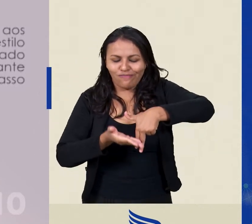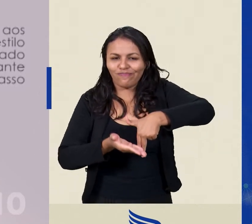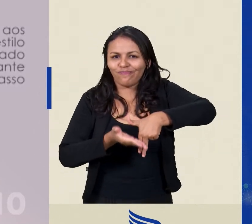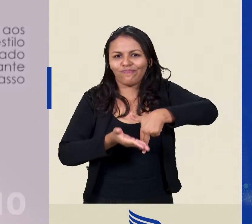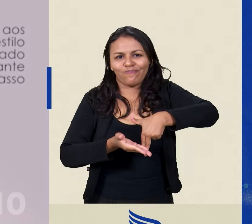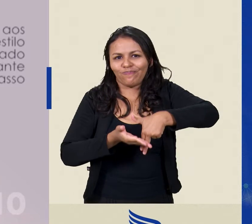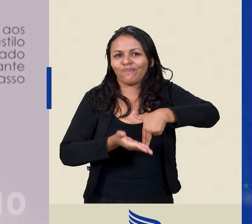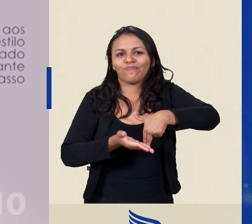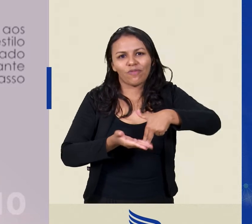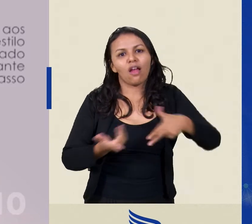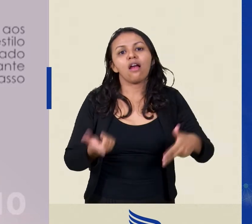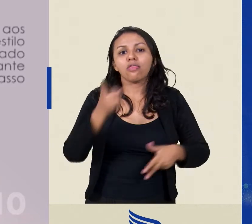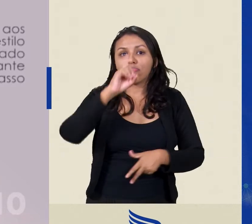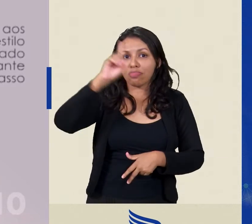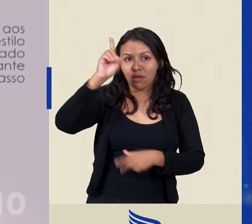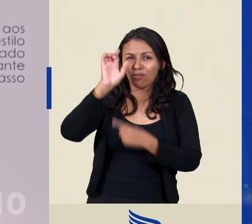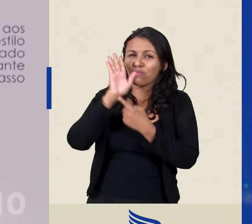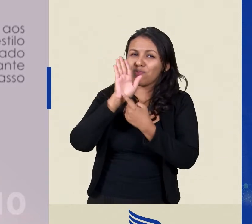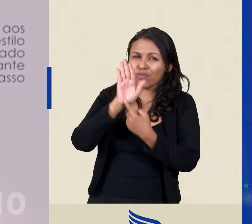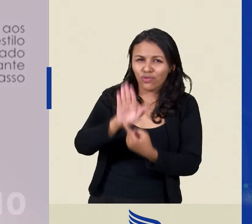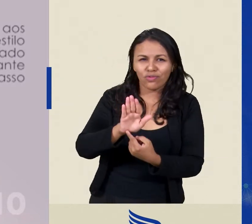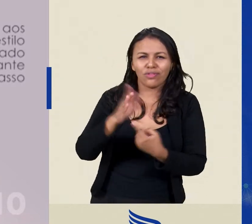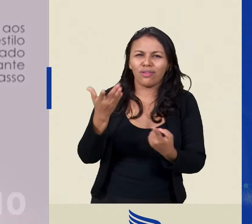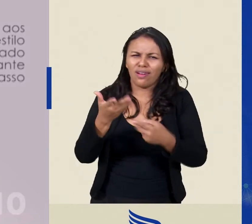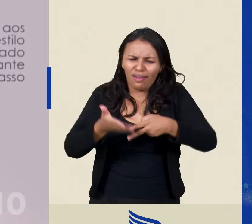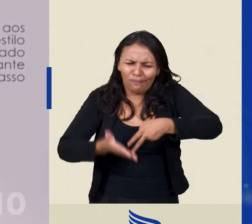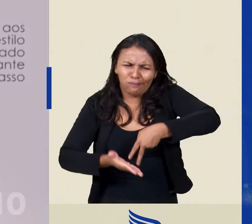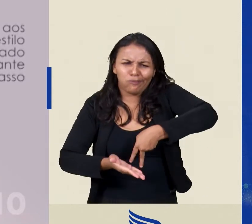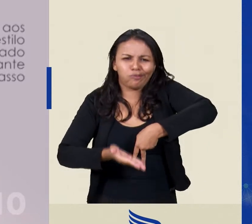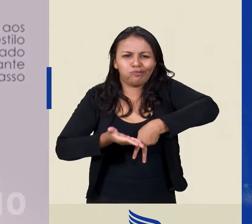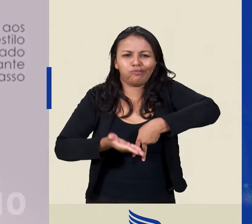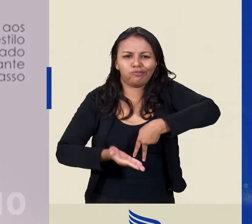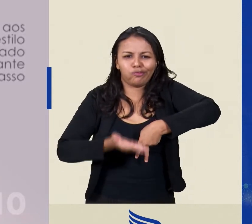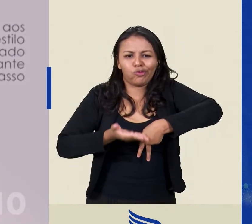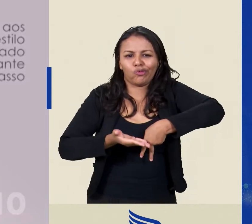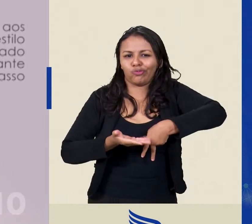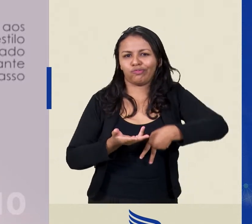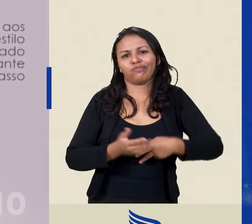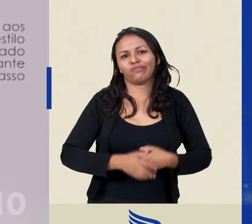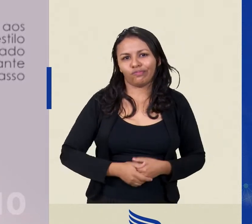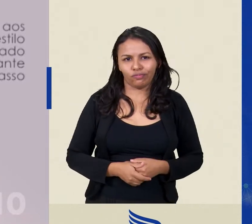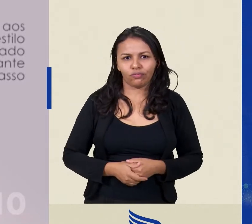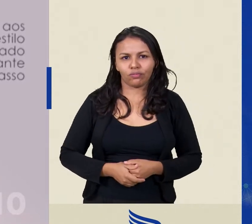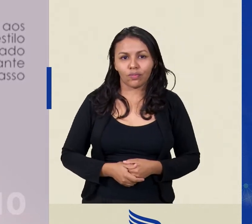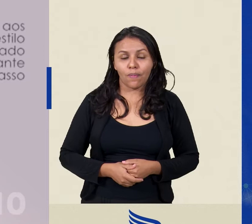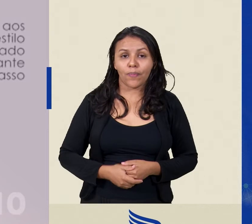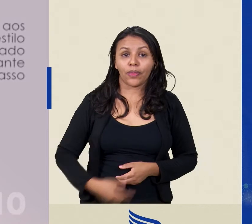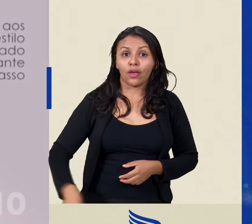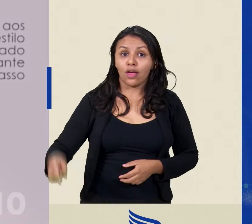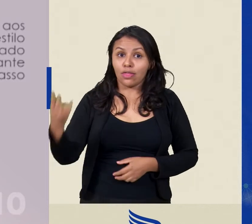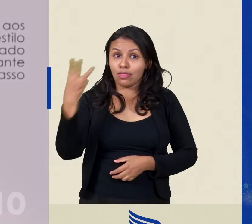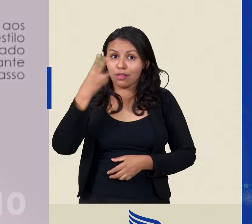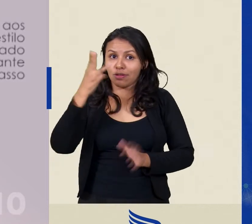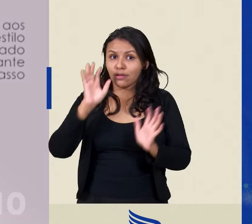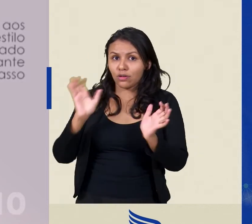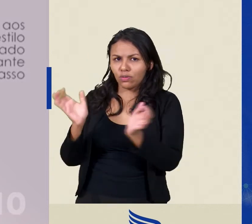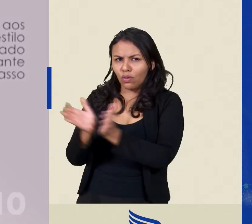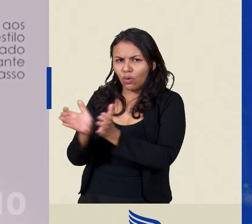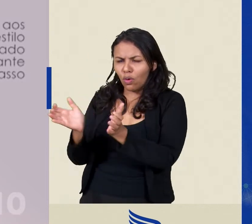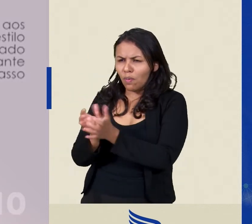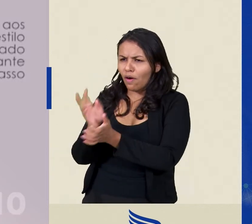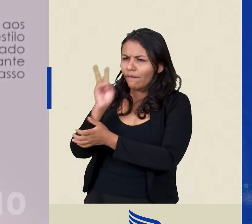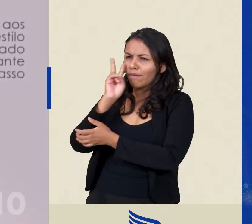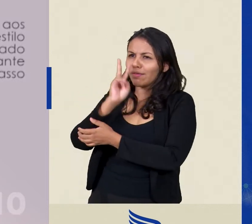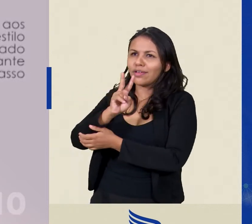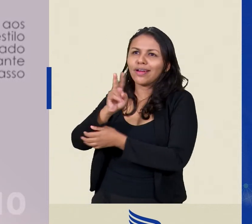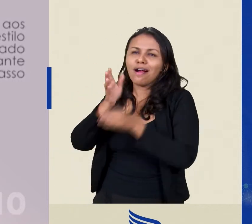este estilo me foi mostrado como sendo demasiado curto. Uma terceira classe passou diante de mim, com